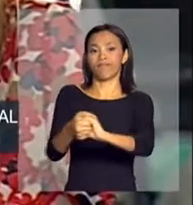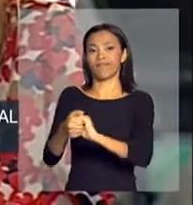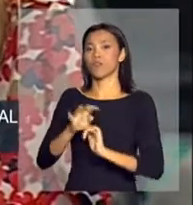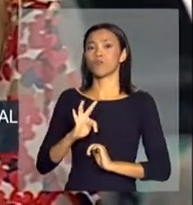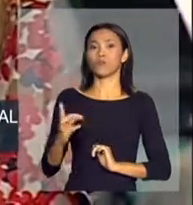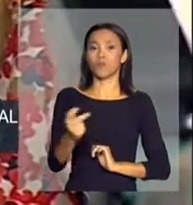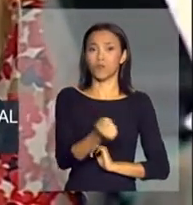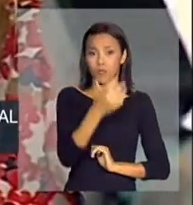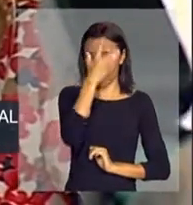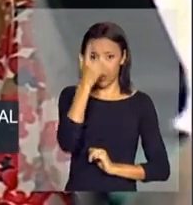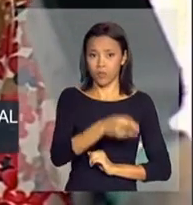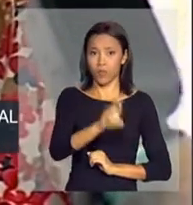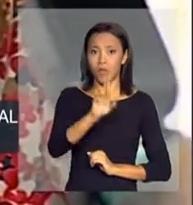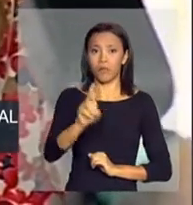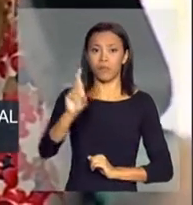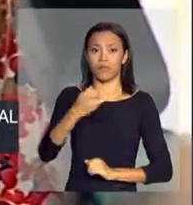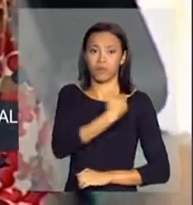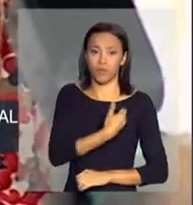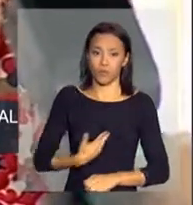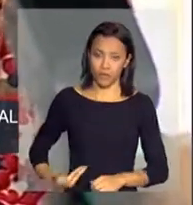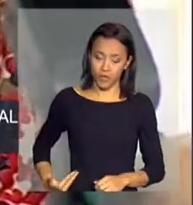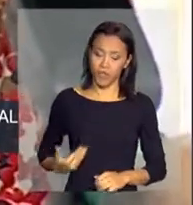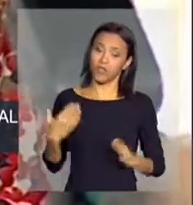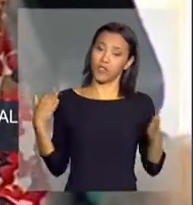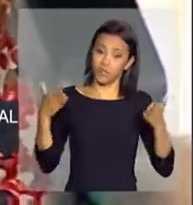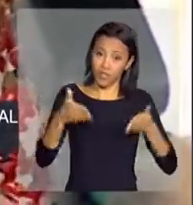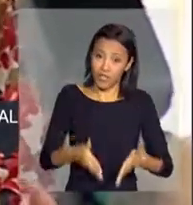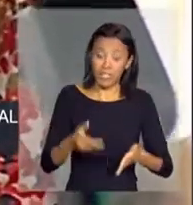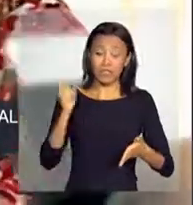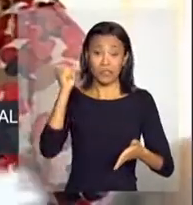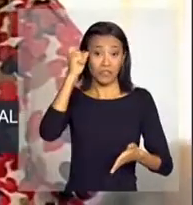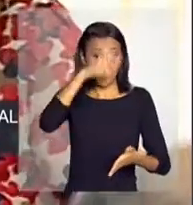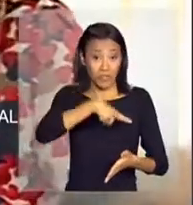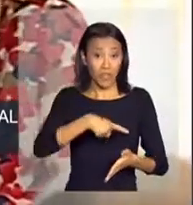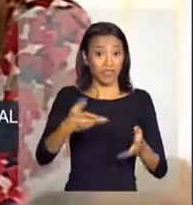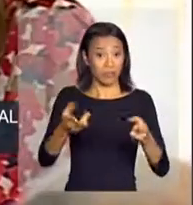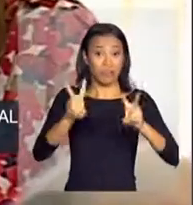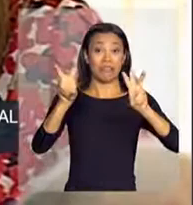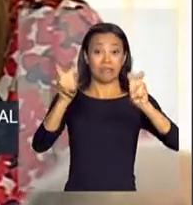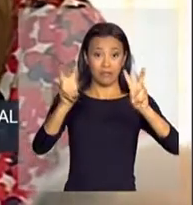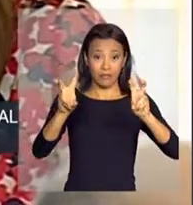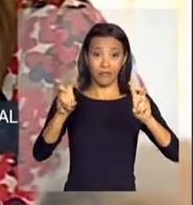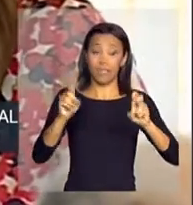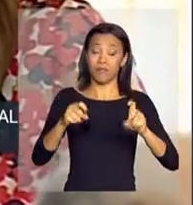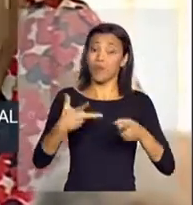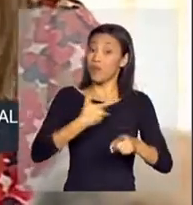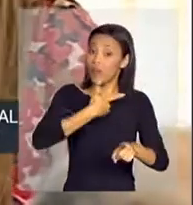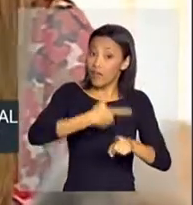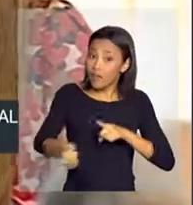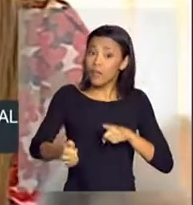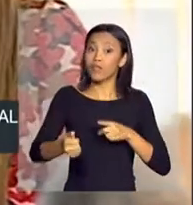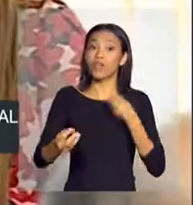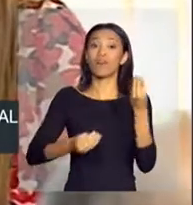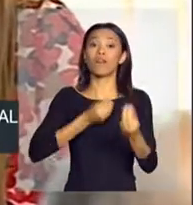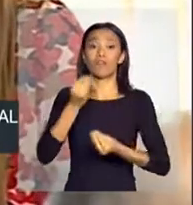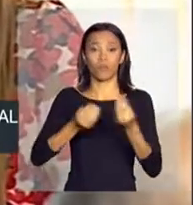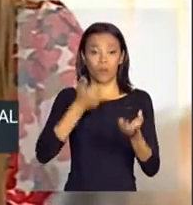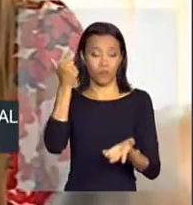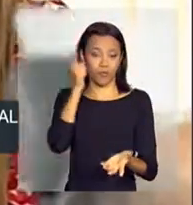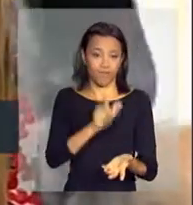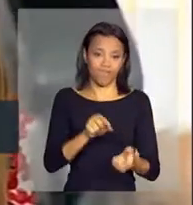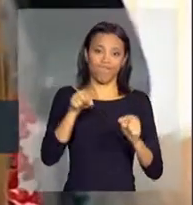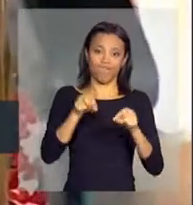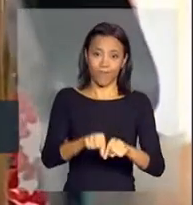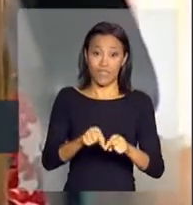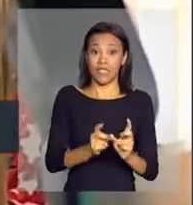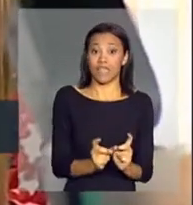que vem com todas as dificuldades que o caso apresenta enfrentando da melhor forma o problema do tráfico